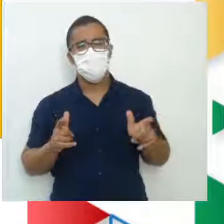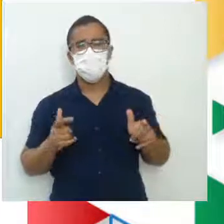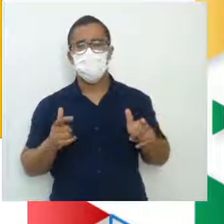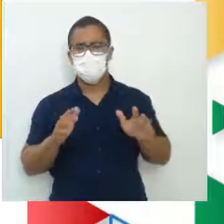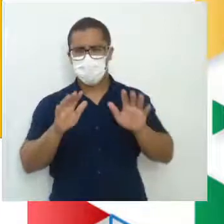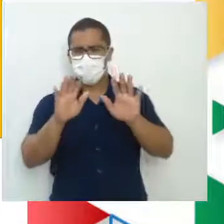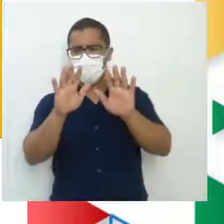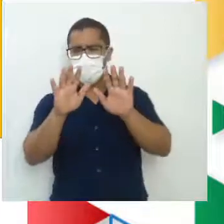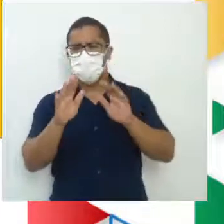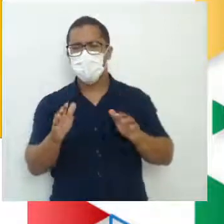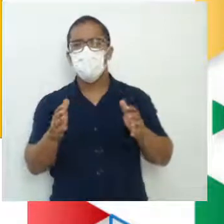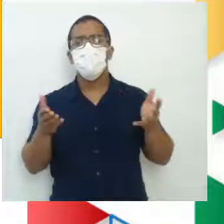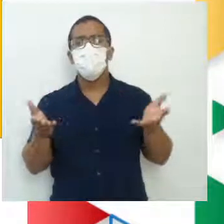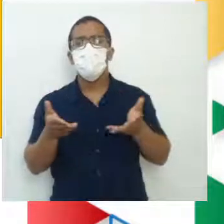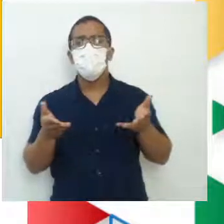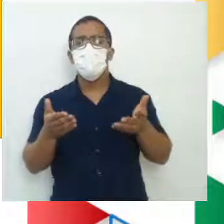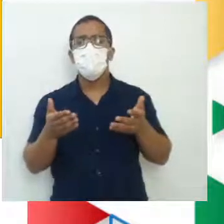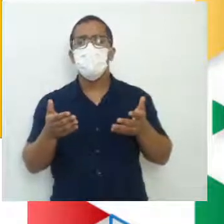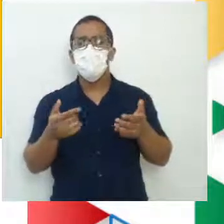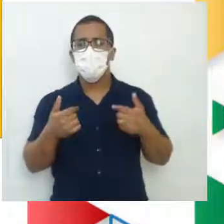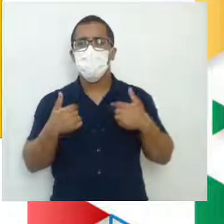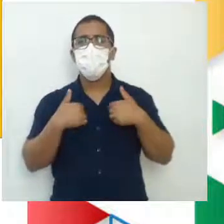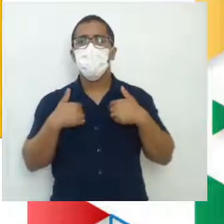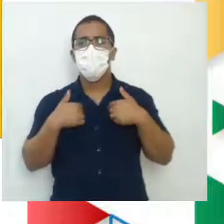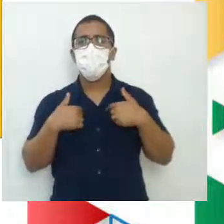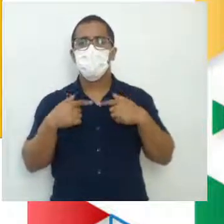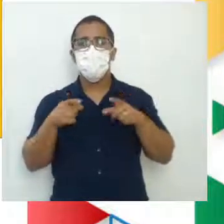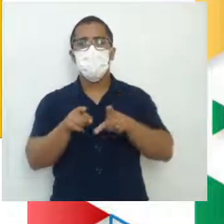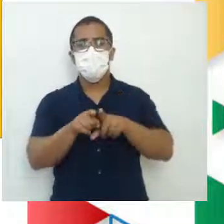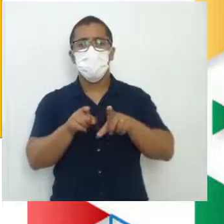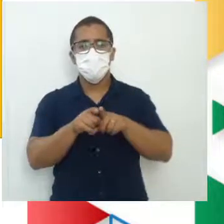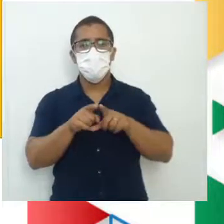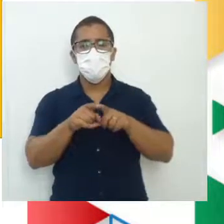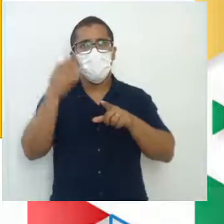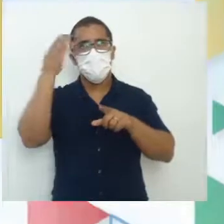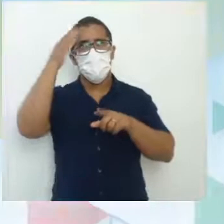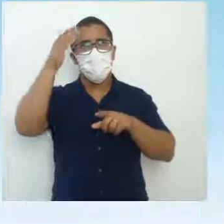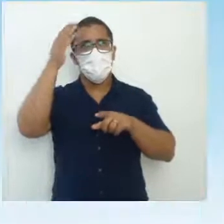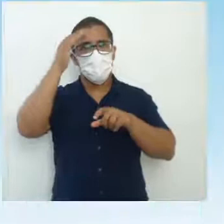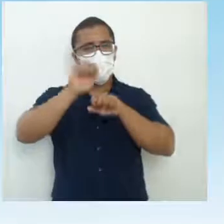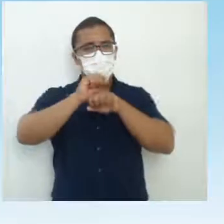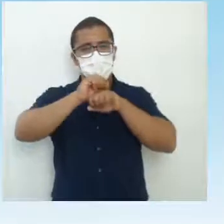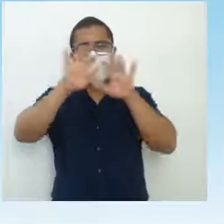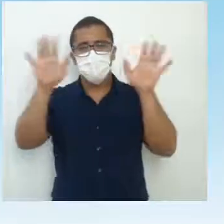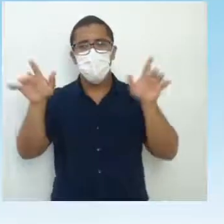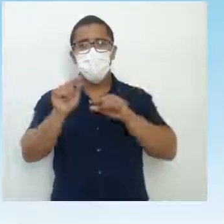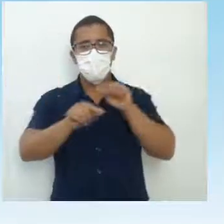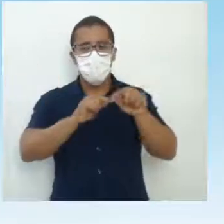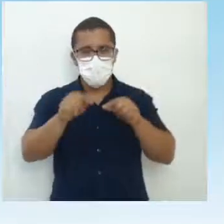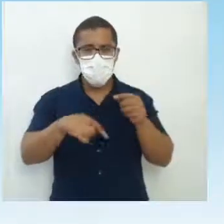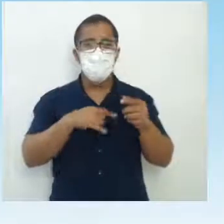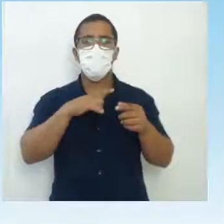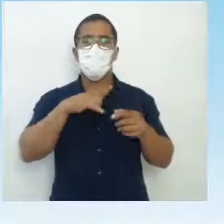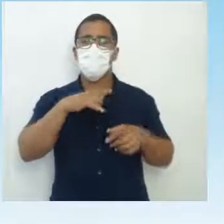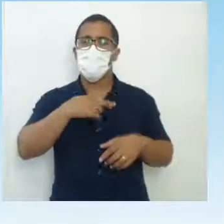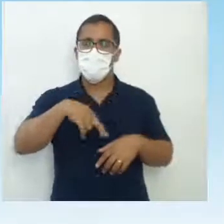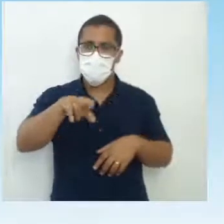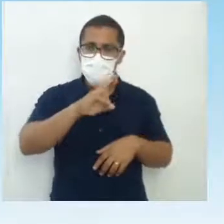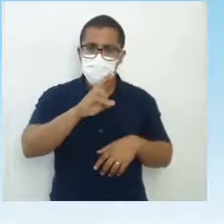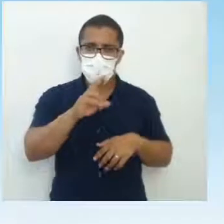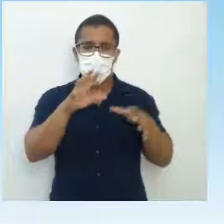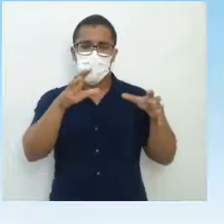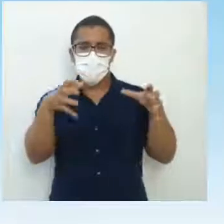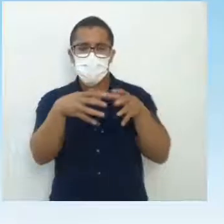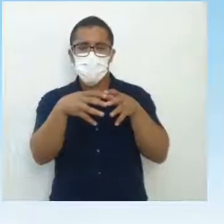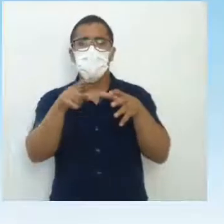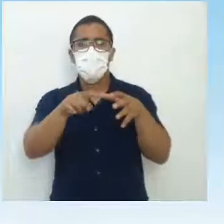mim, nesse momento aqui, eu tenho justamente a clarividência, a doutrina, certo?